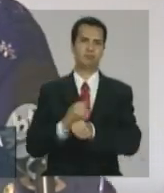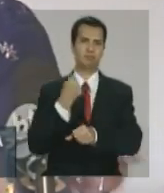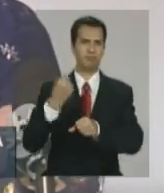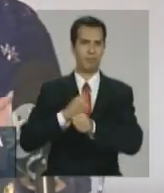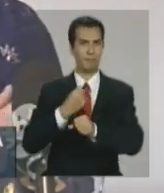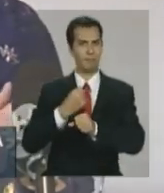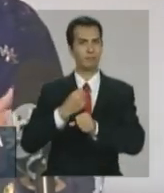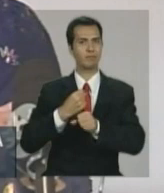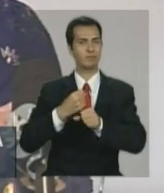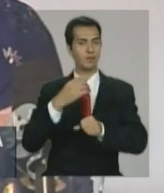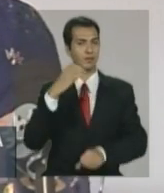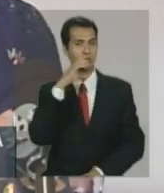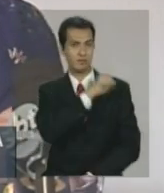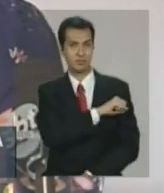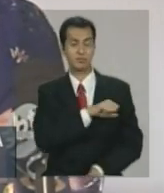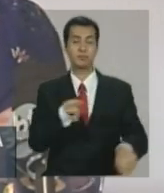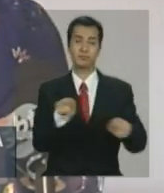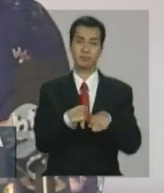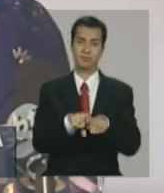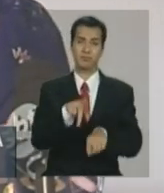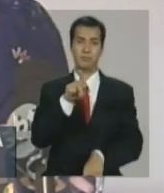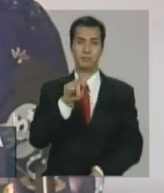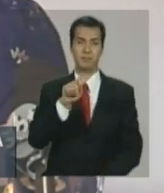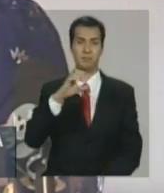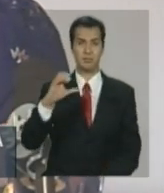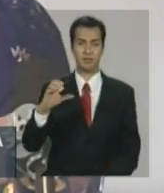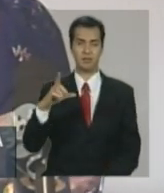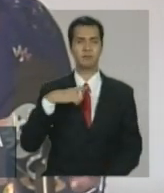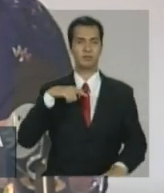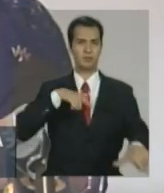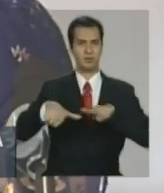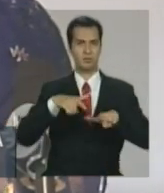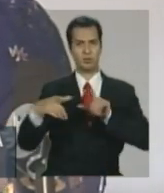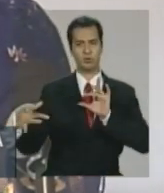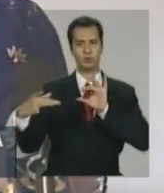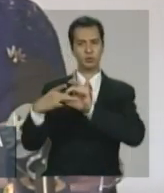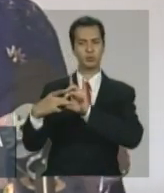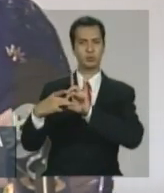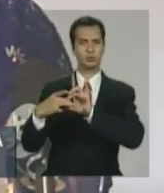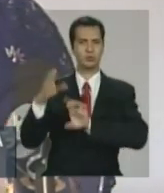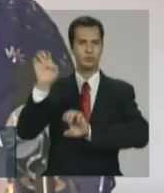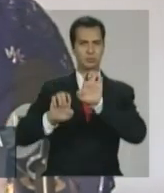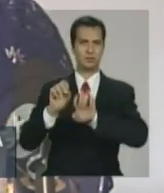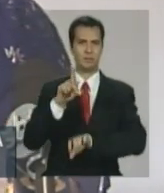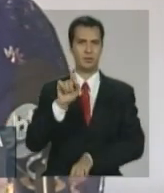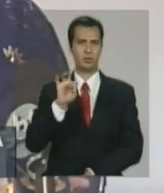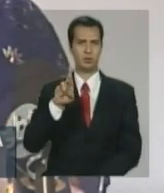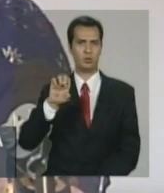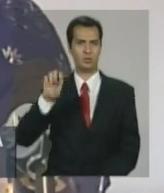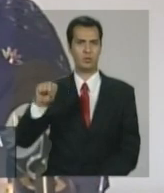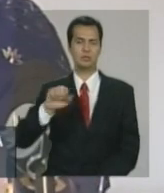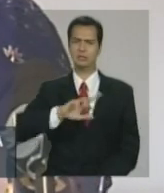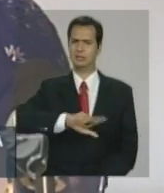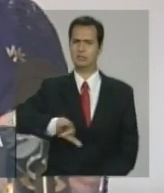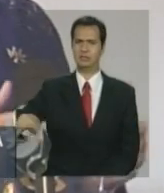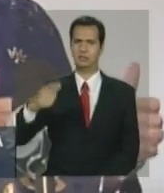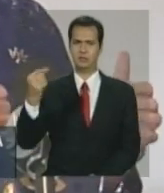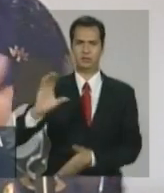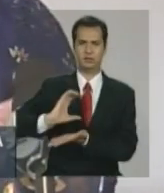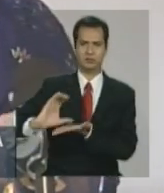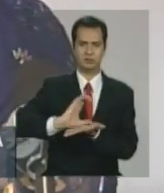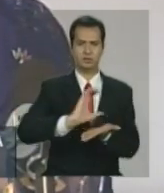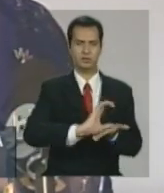nós estamos também refazendo, junto com a Petrobras, todos os investimentos na área de energia, gás